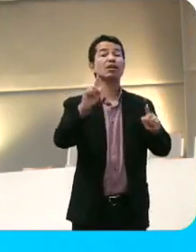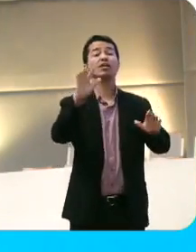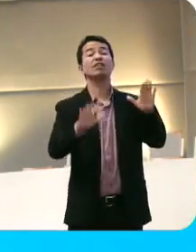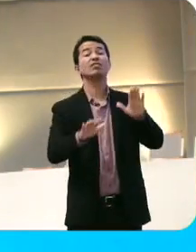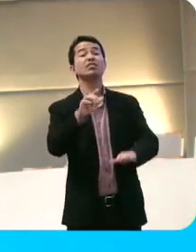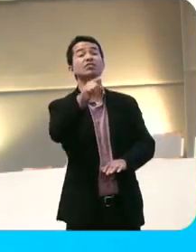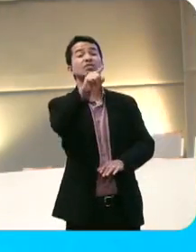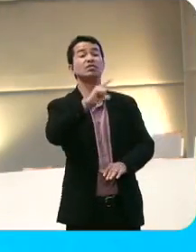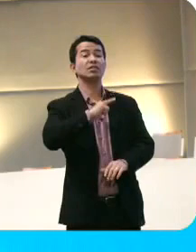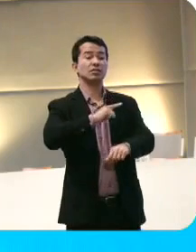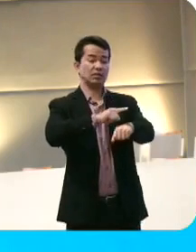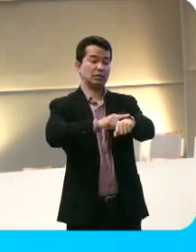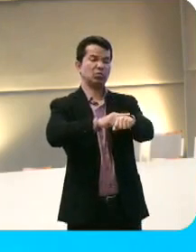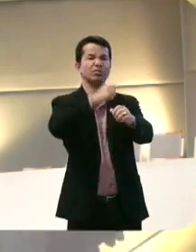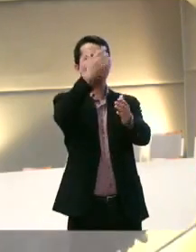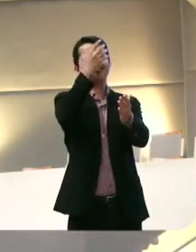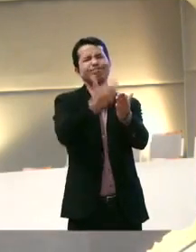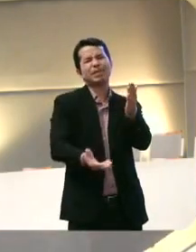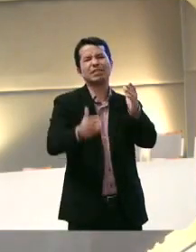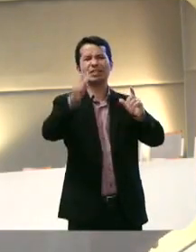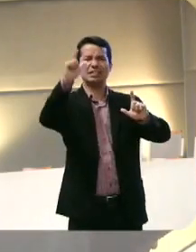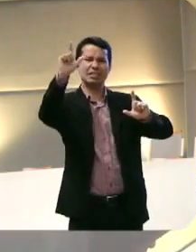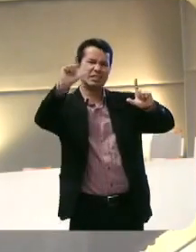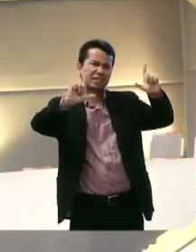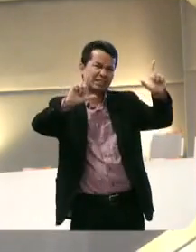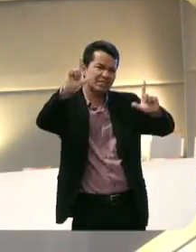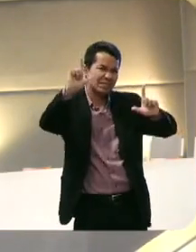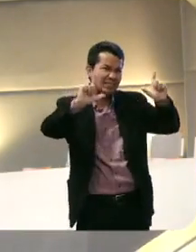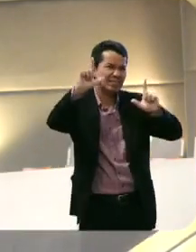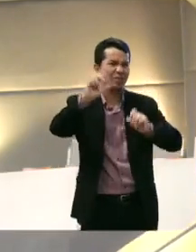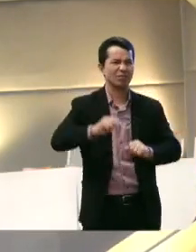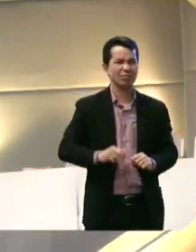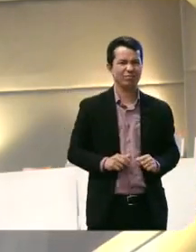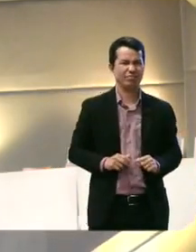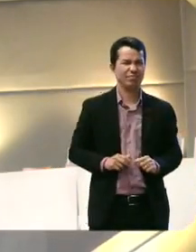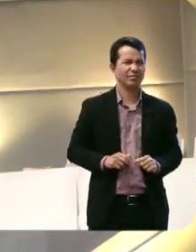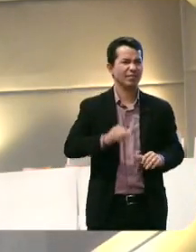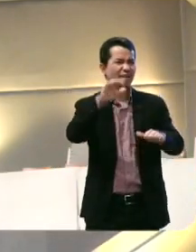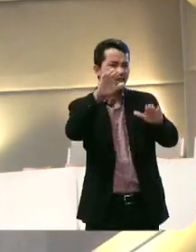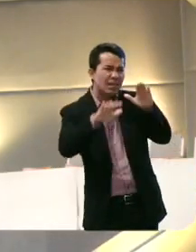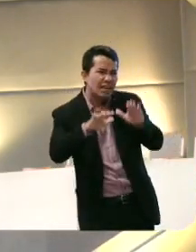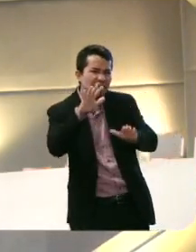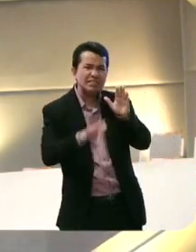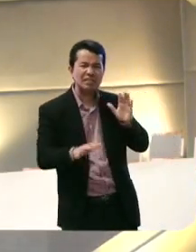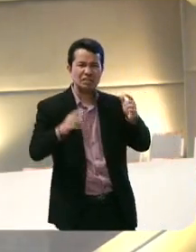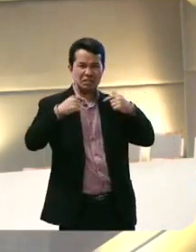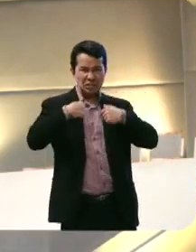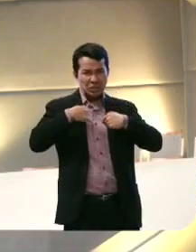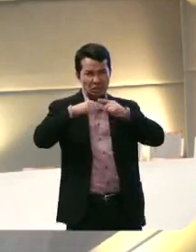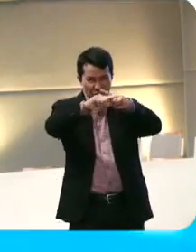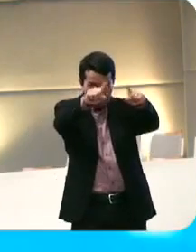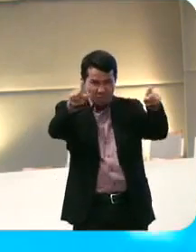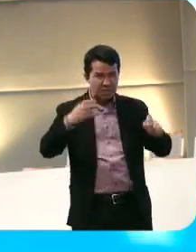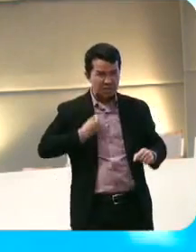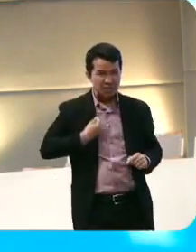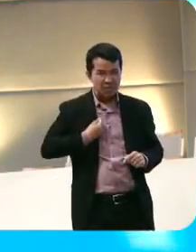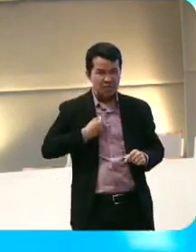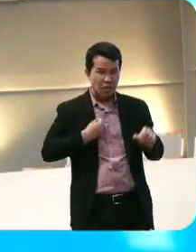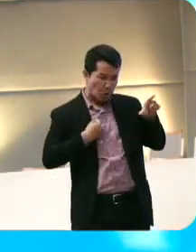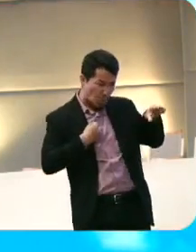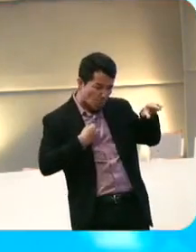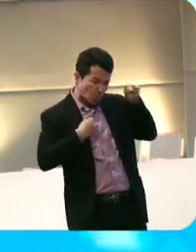Eu estou dizendo que coisas banais podem estar ocupando o lugar de Deus na minha e na sua vida.